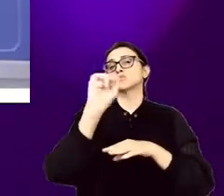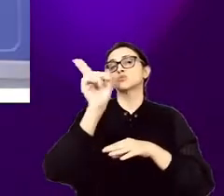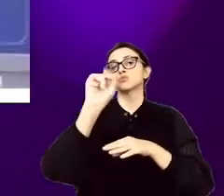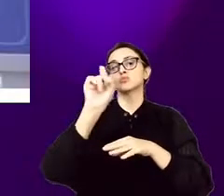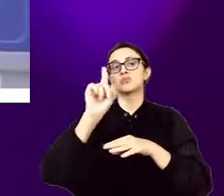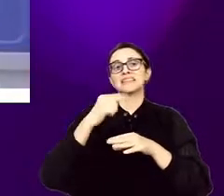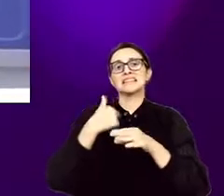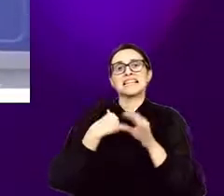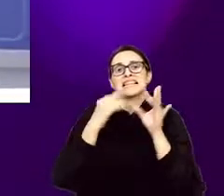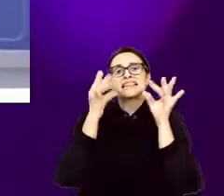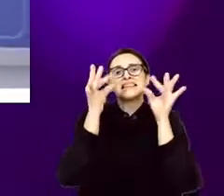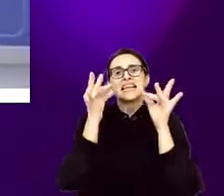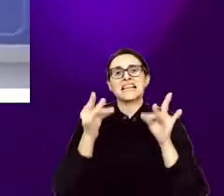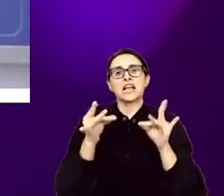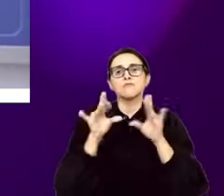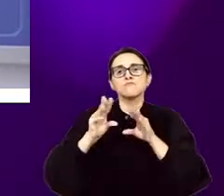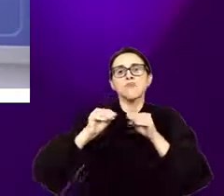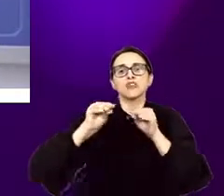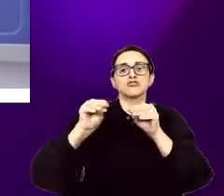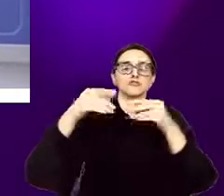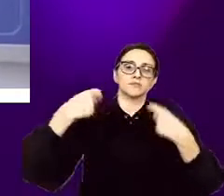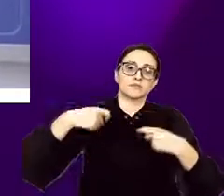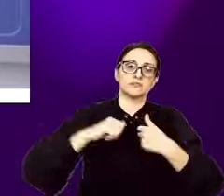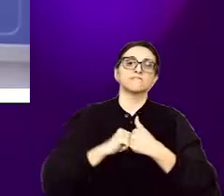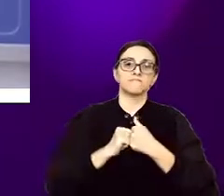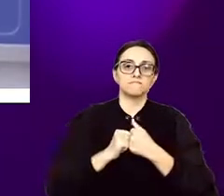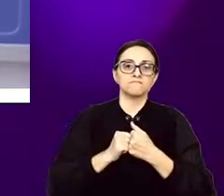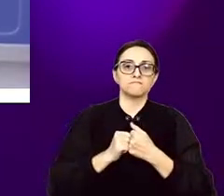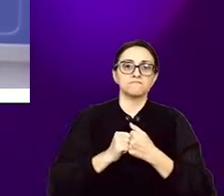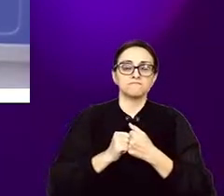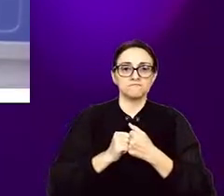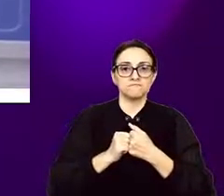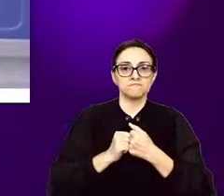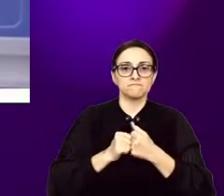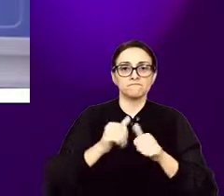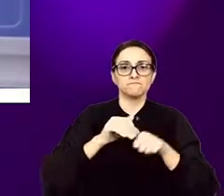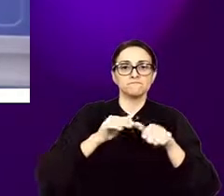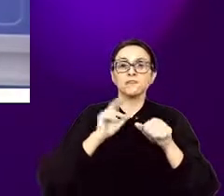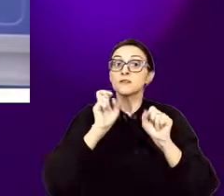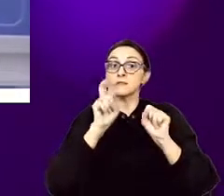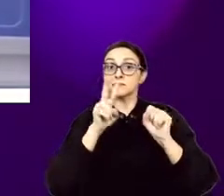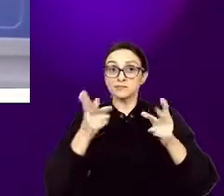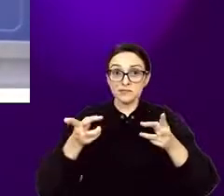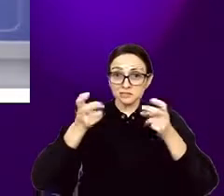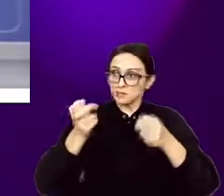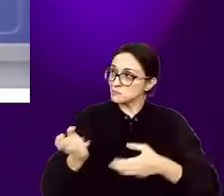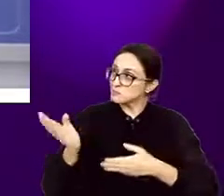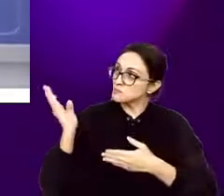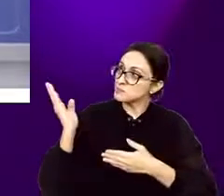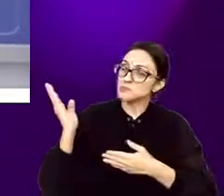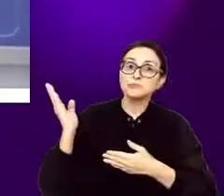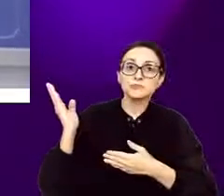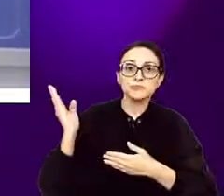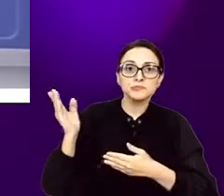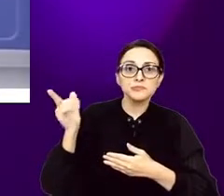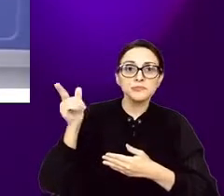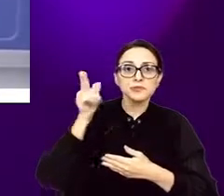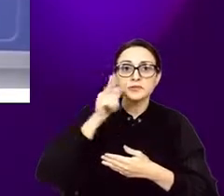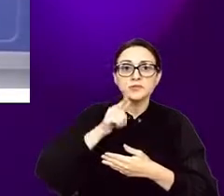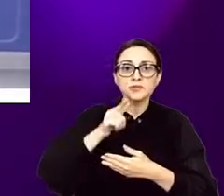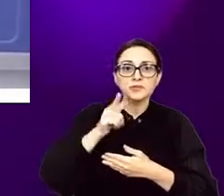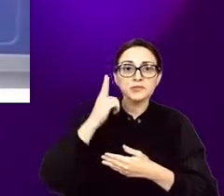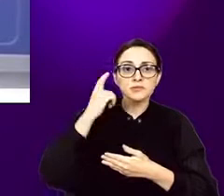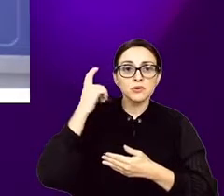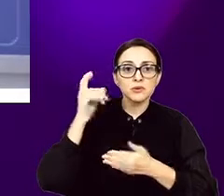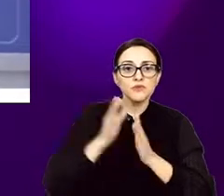que mexer nisso, né? Então, o que a gente está vendo aqui? Alguém consegue tirar o som para